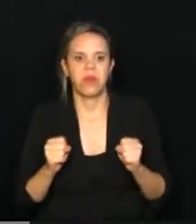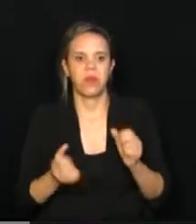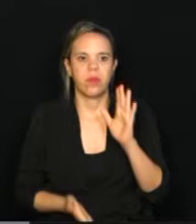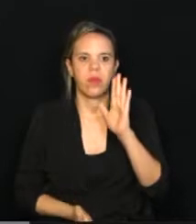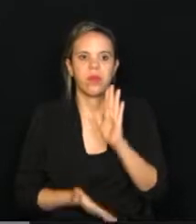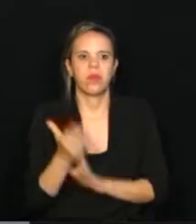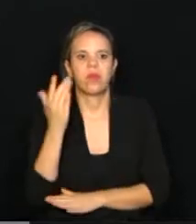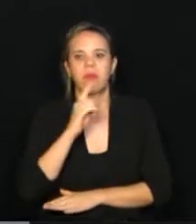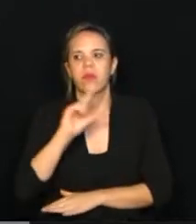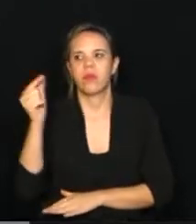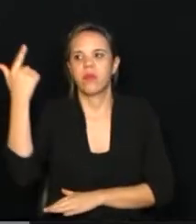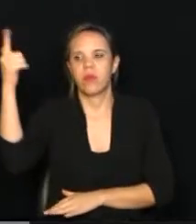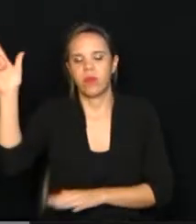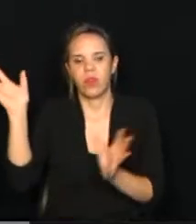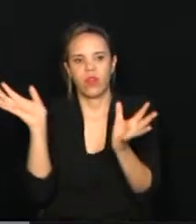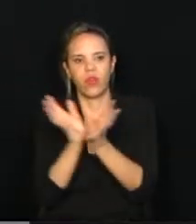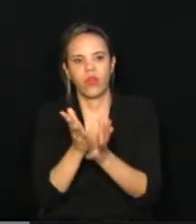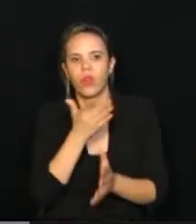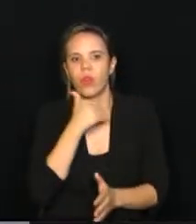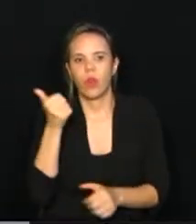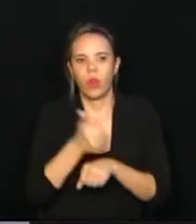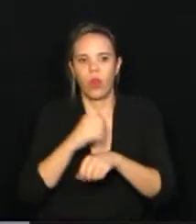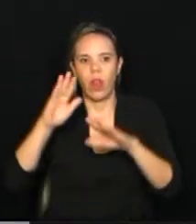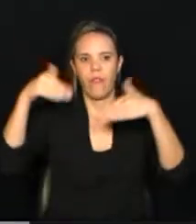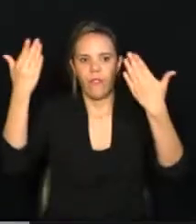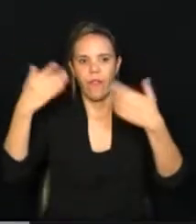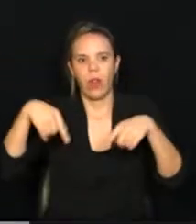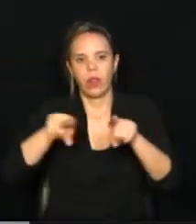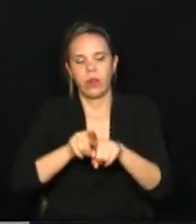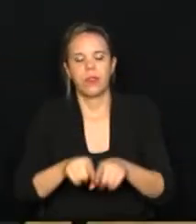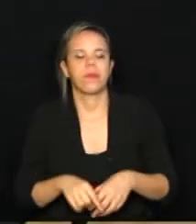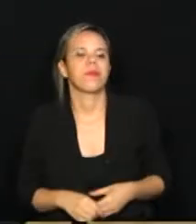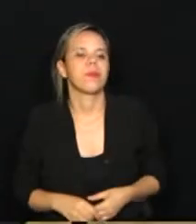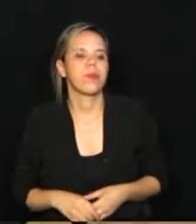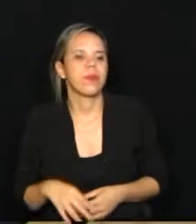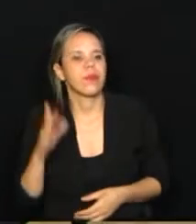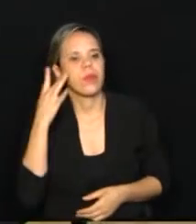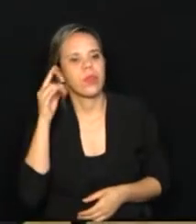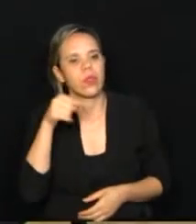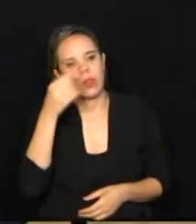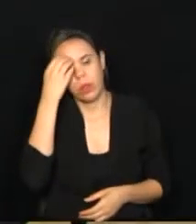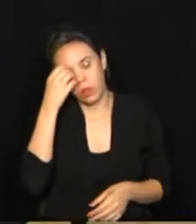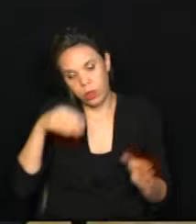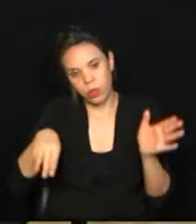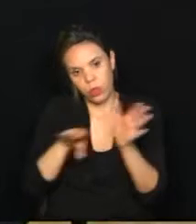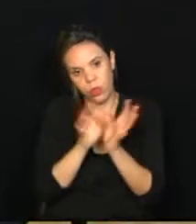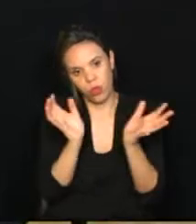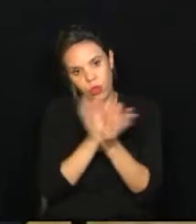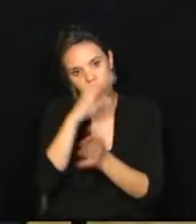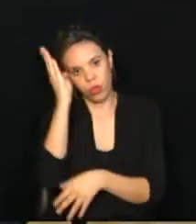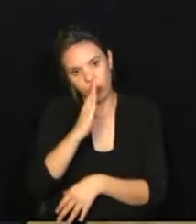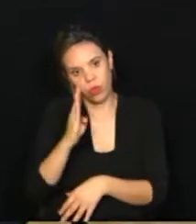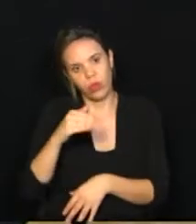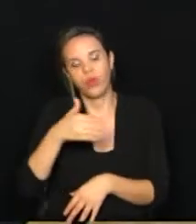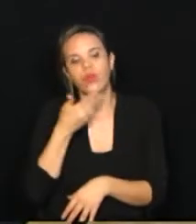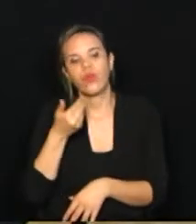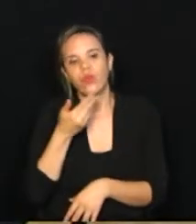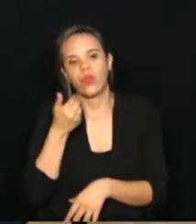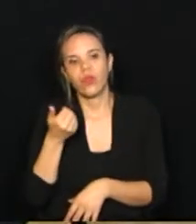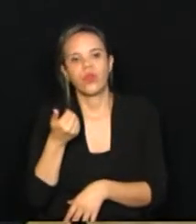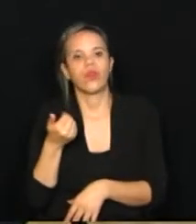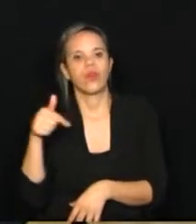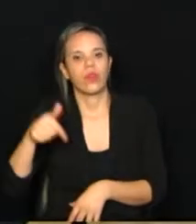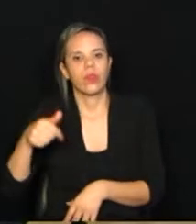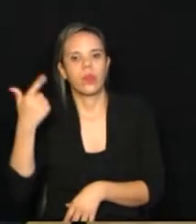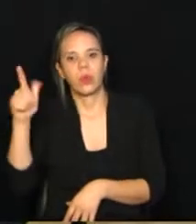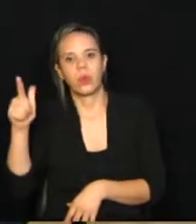sair e conseguir uma boa carreira lá fora também. Você acha que para chegar na seleção brasileira é mais fácil jogar a liga aqui